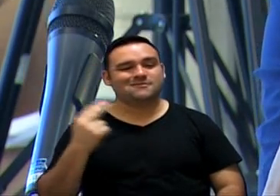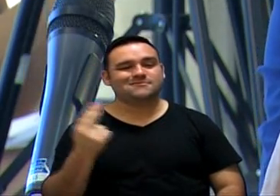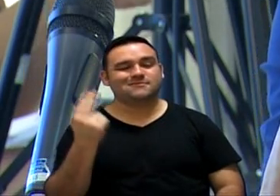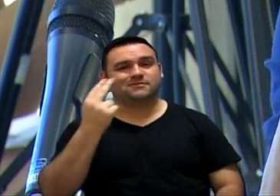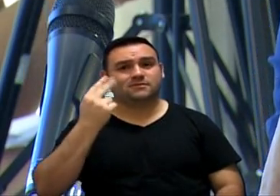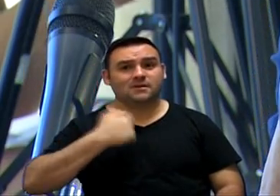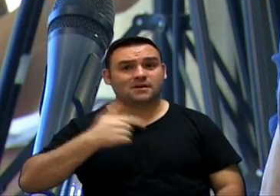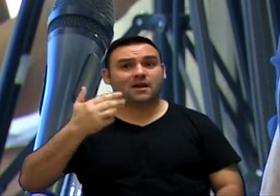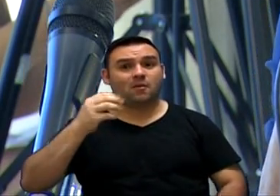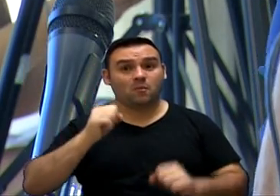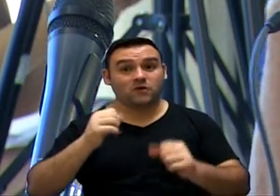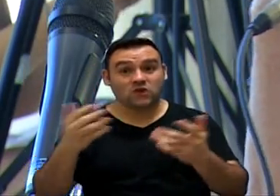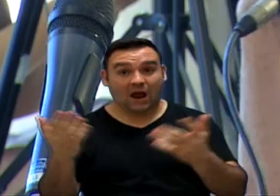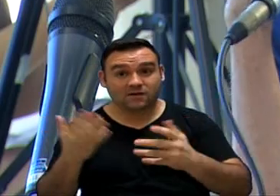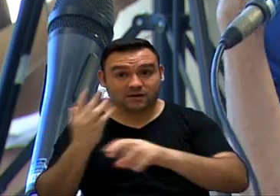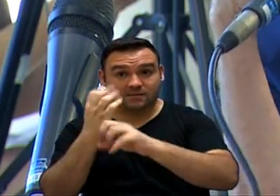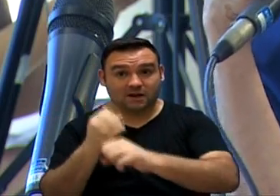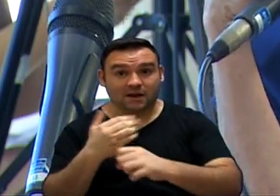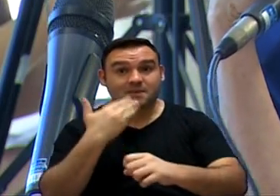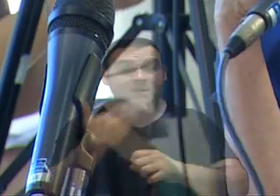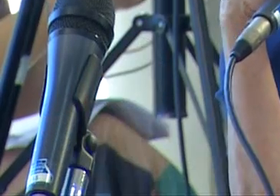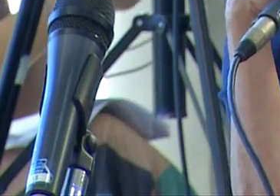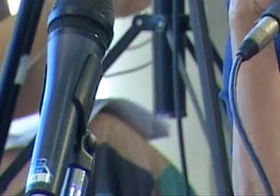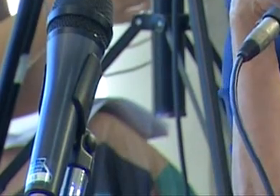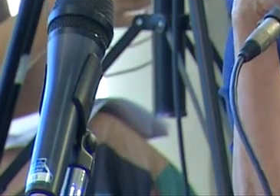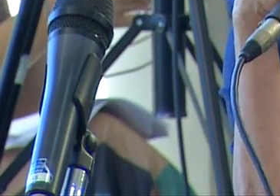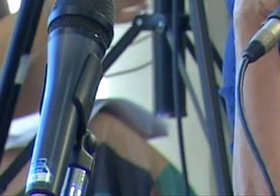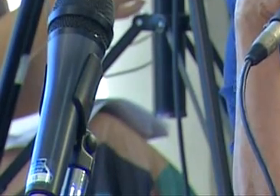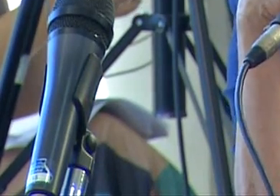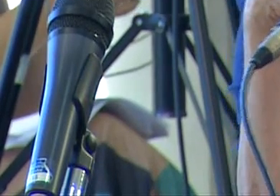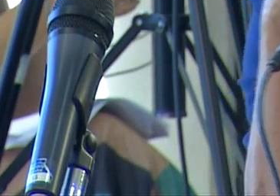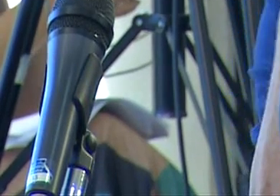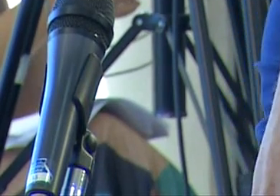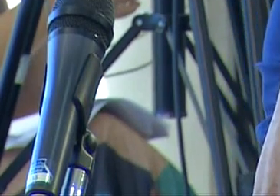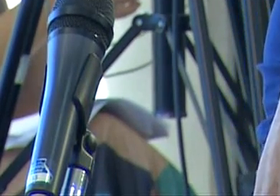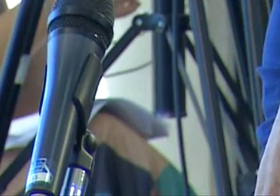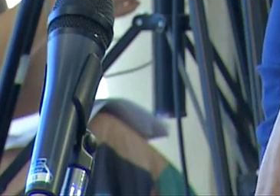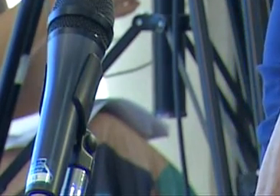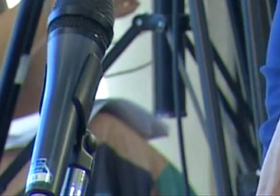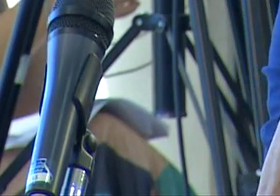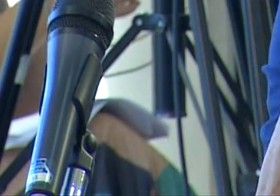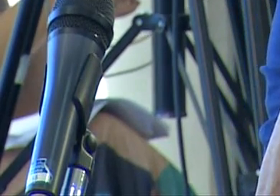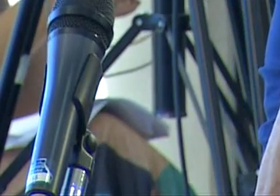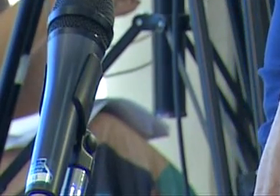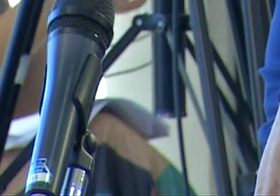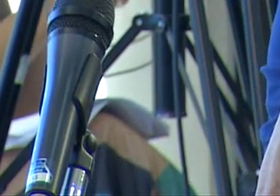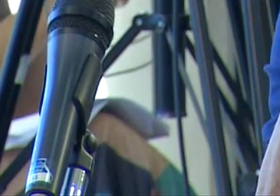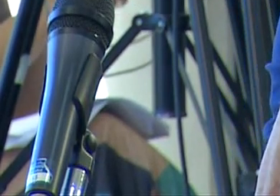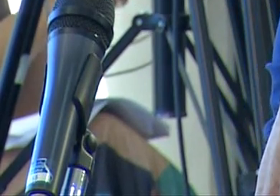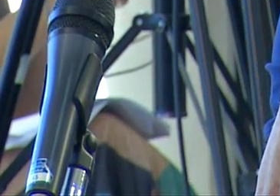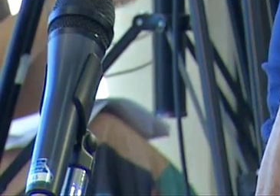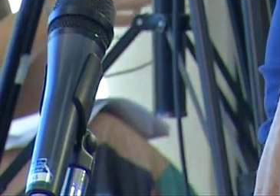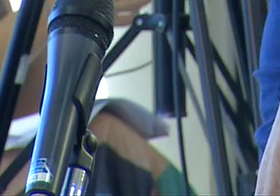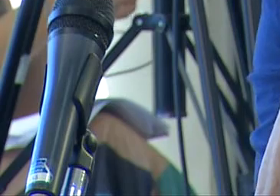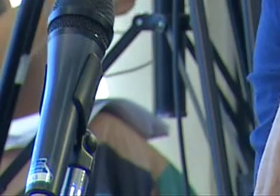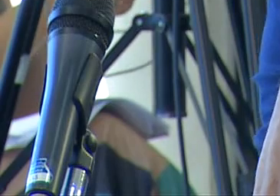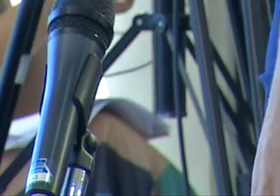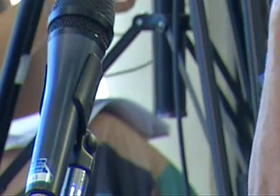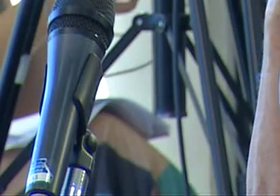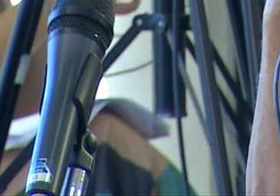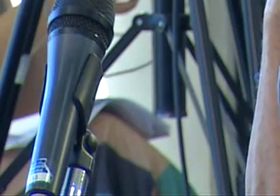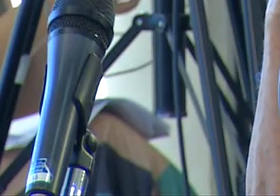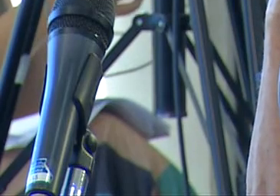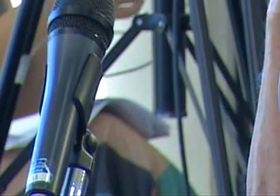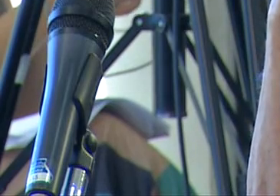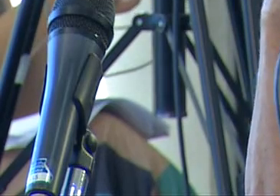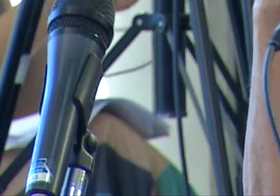validade. Eu posso prever agora, para pedir isso, que aconteça, apareça no orçamento, o Executivo tem que aprovar, aparecer no orçamento que não